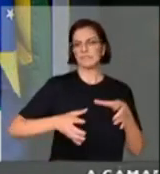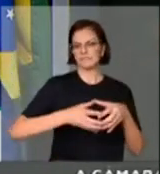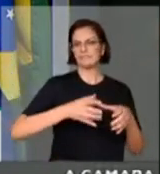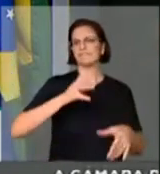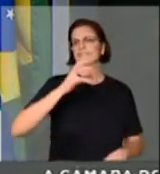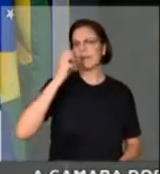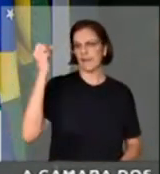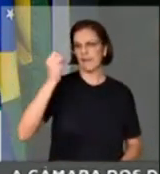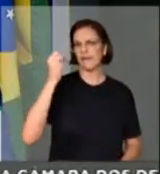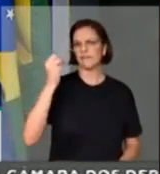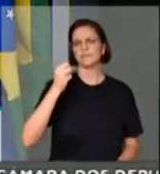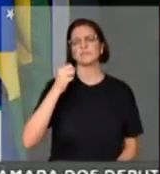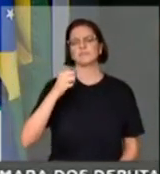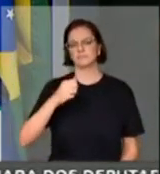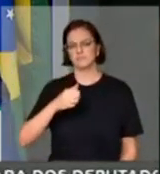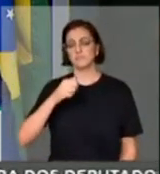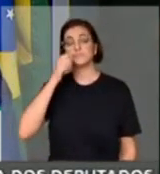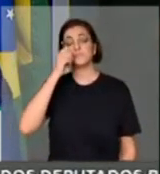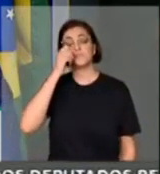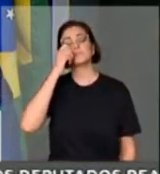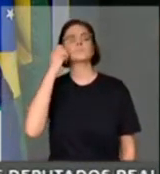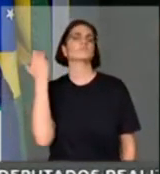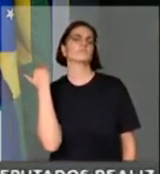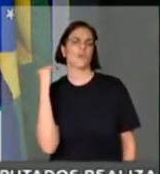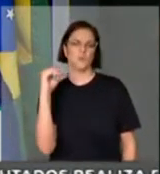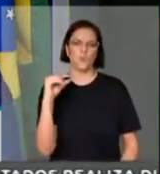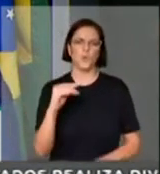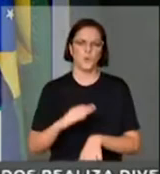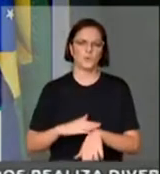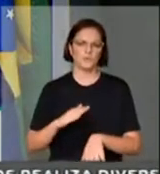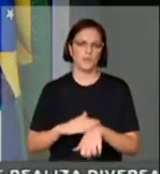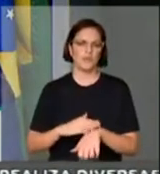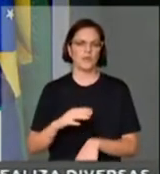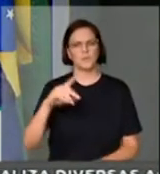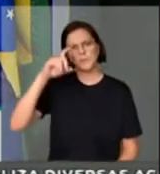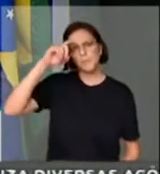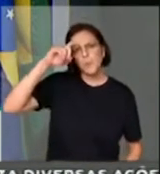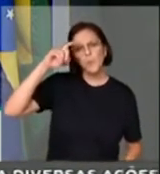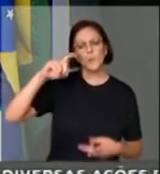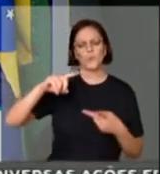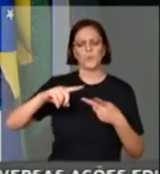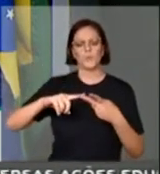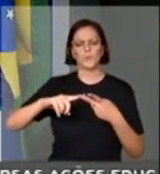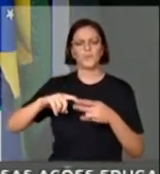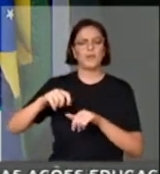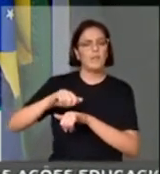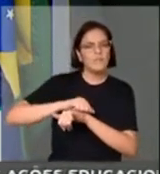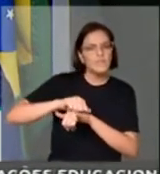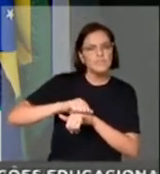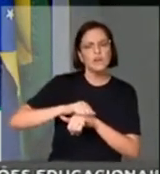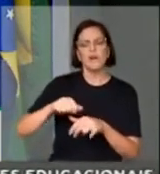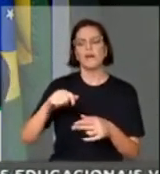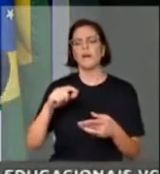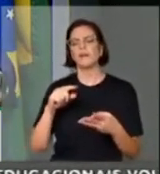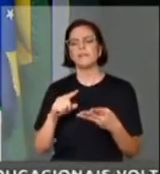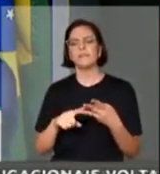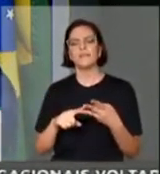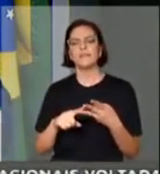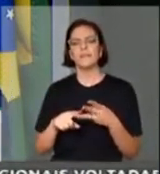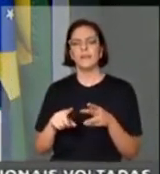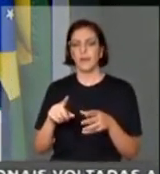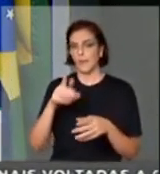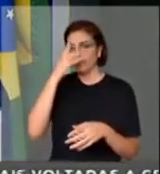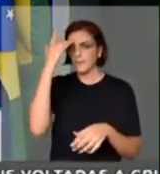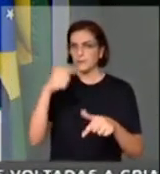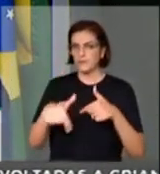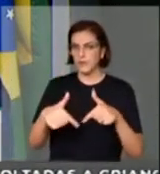Recentemente, o ministro Moro, a Operação Lava Jato e os membros da Lava